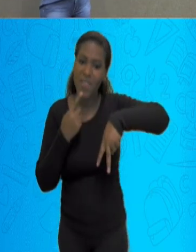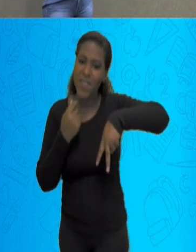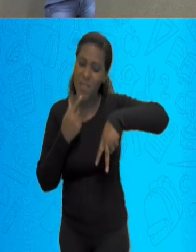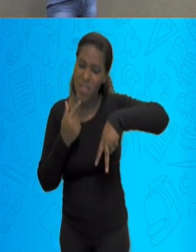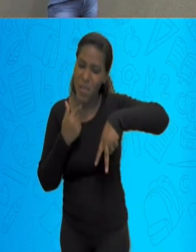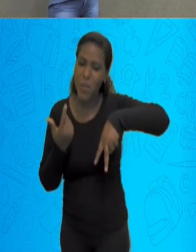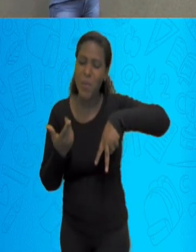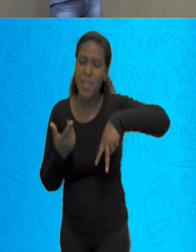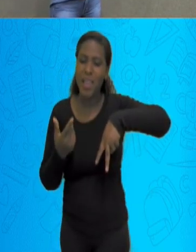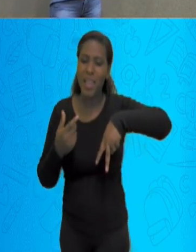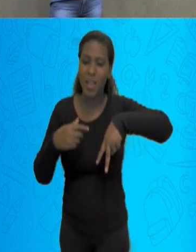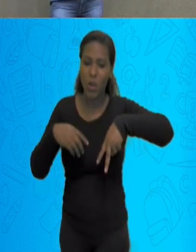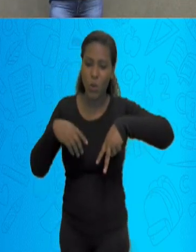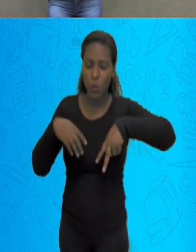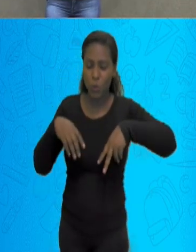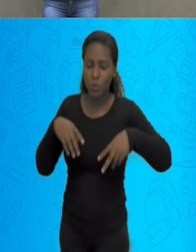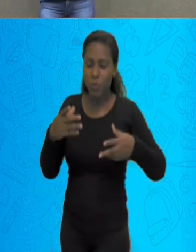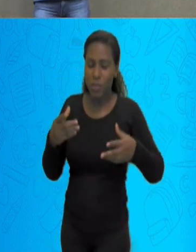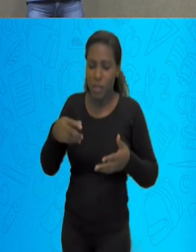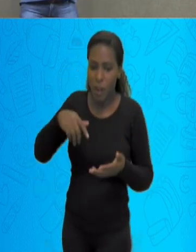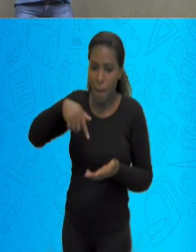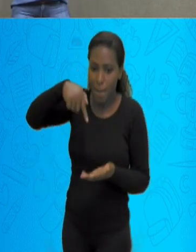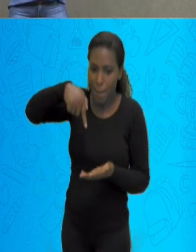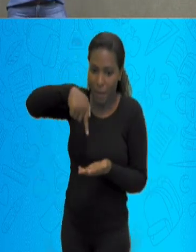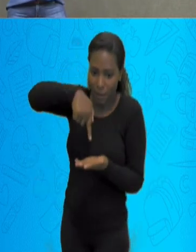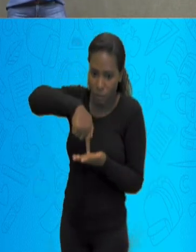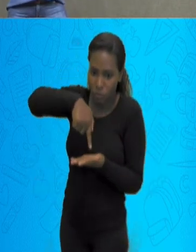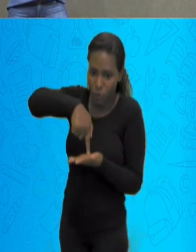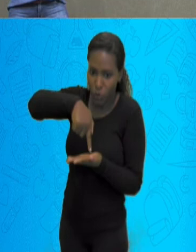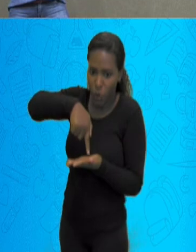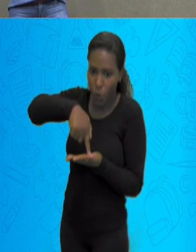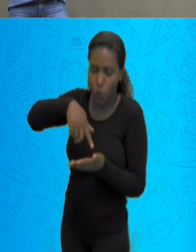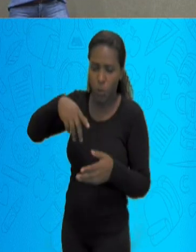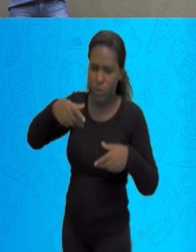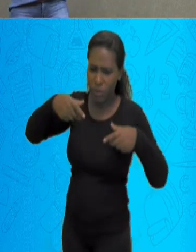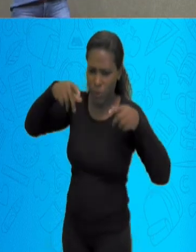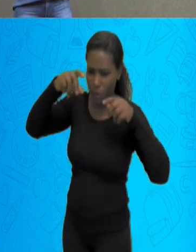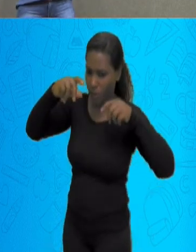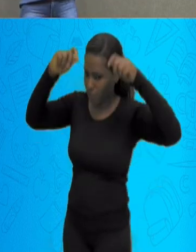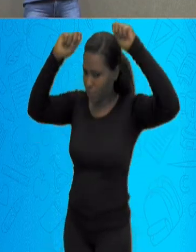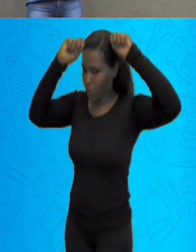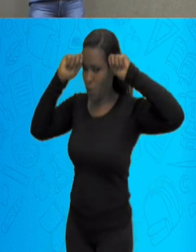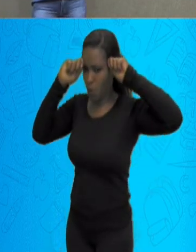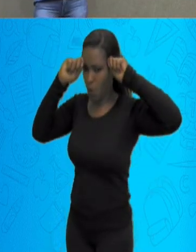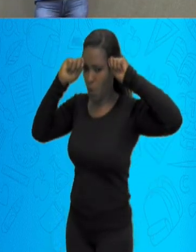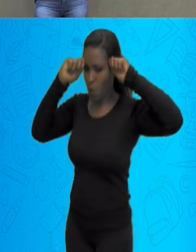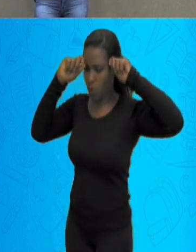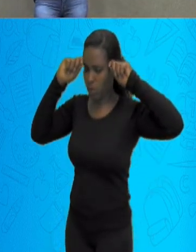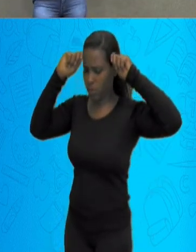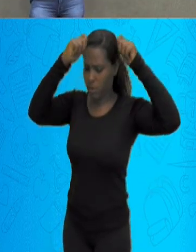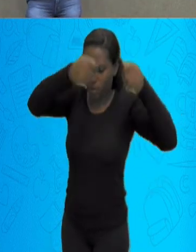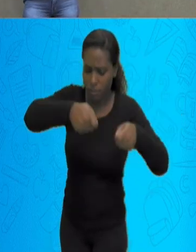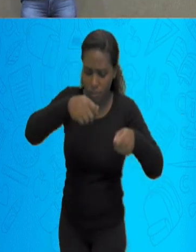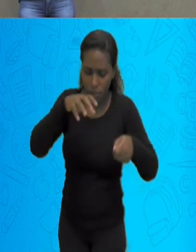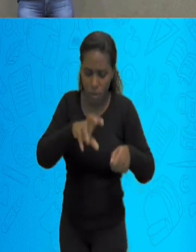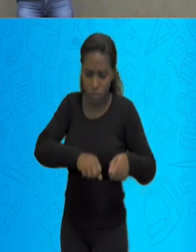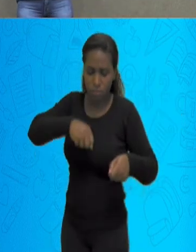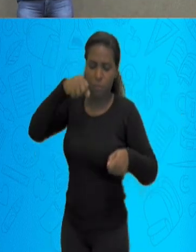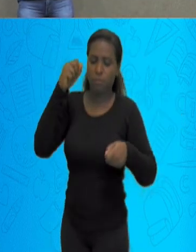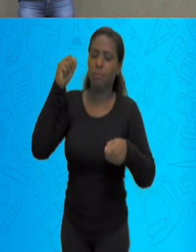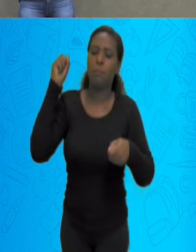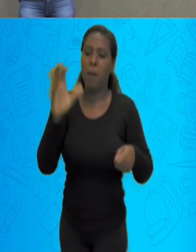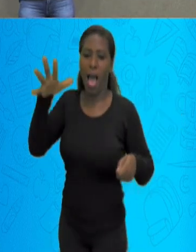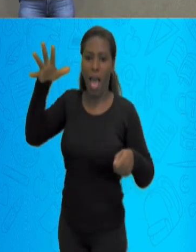um gorro que lhe dá poderes mágicos. Então, ele usa o gorro para criar poderes. Então, o Saci é uma